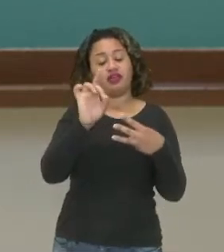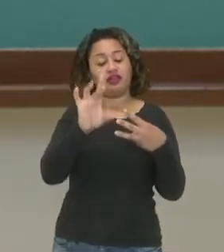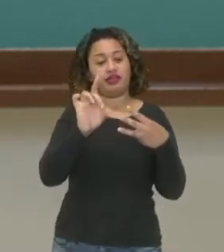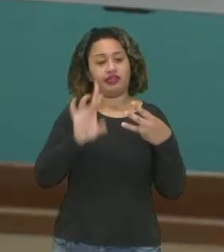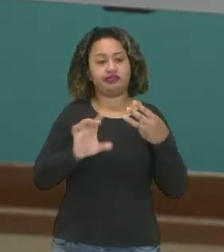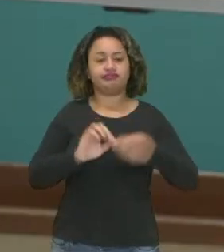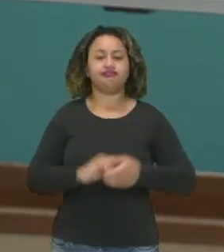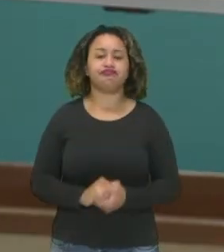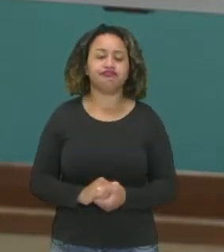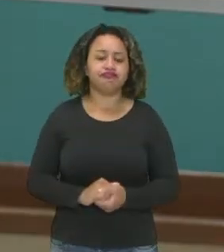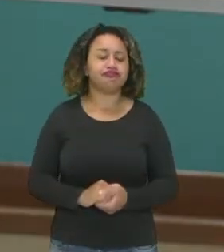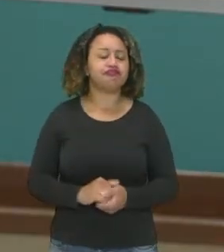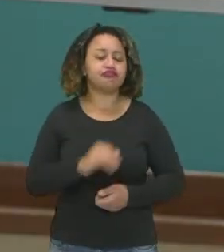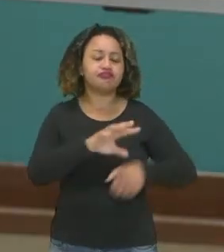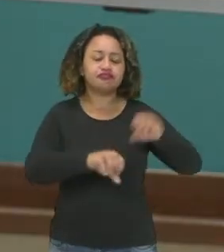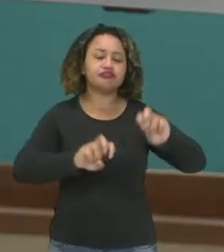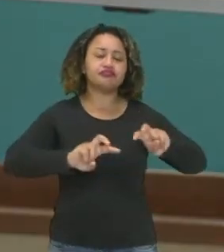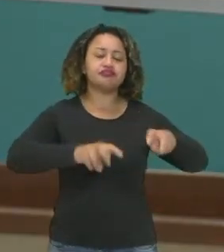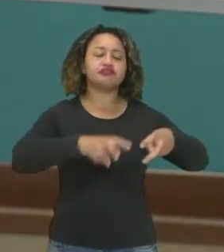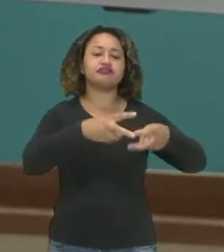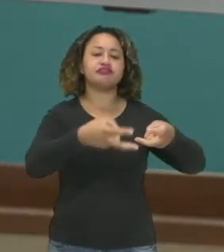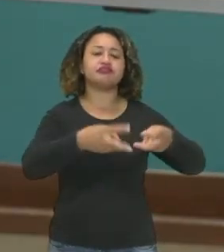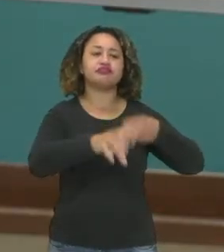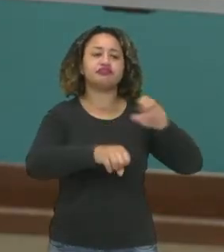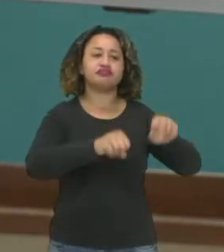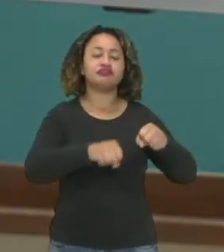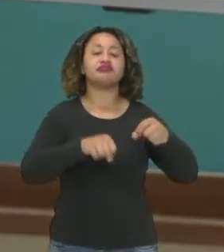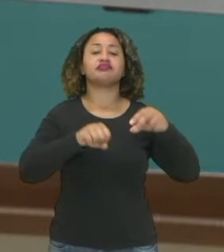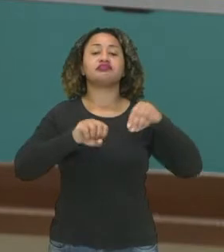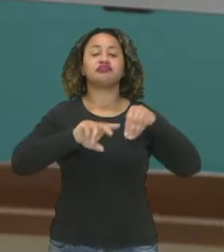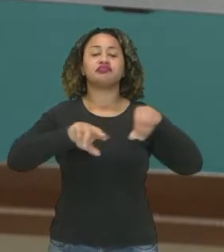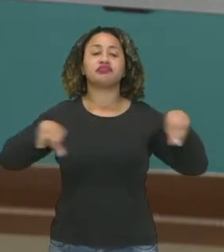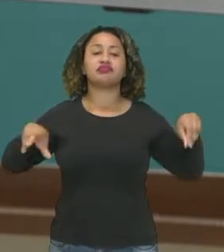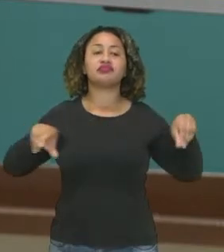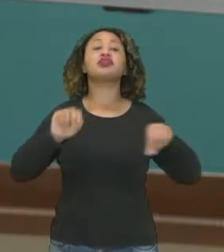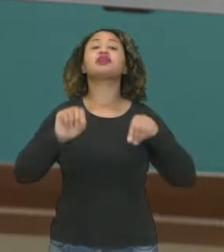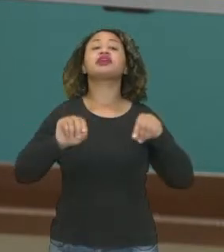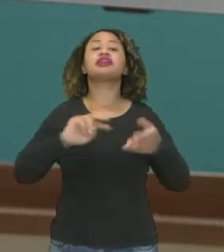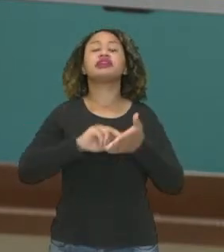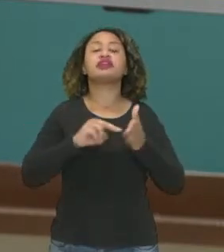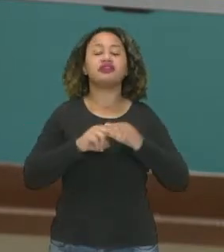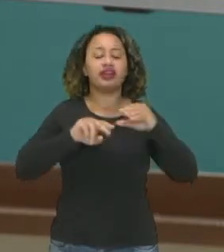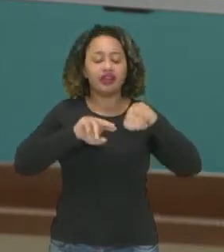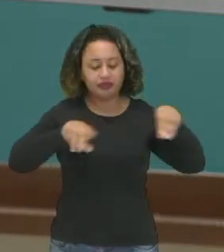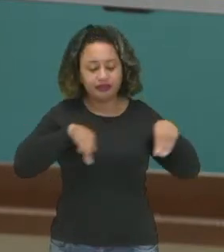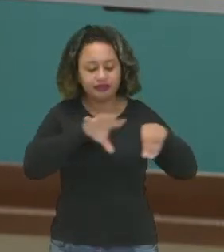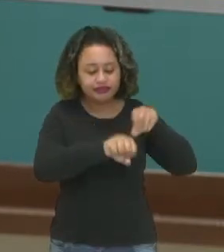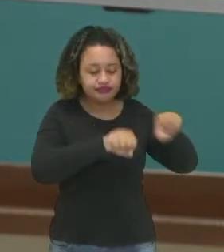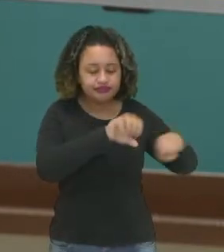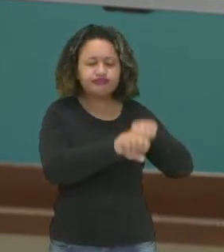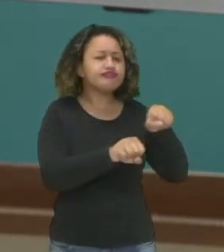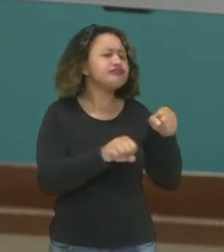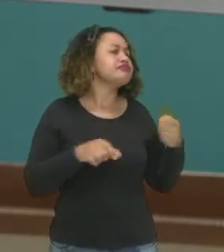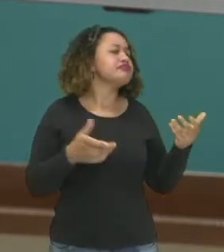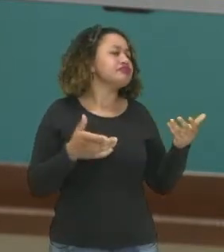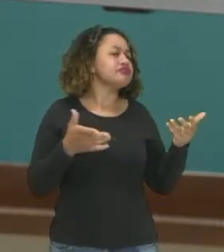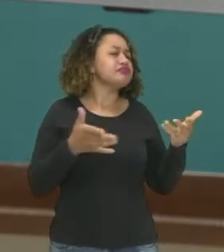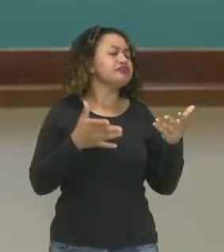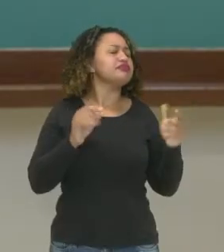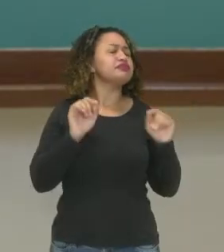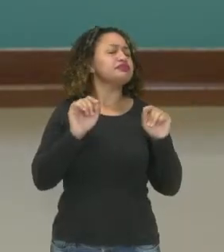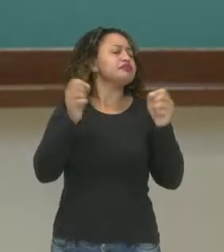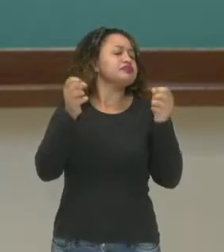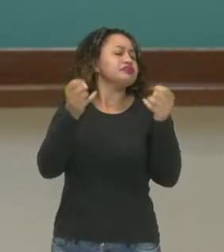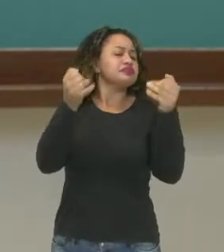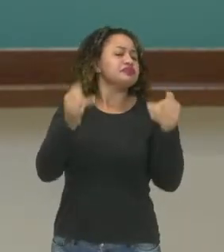cá. Extrativismo mineral, ora, o nome está dizendo, né? Extração de minerais. Eu quero fazer uma pausa aqui